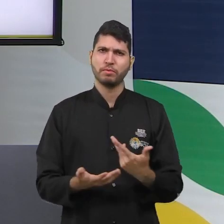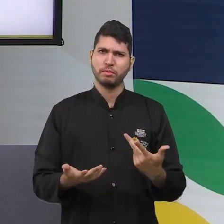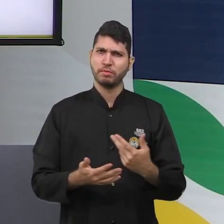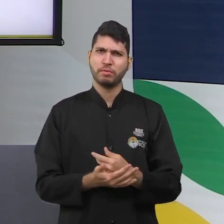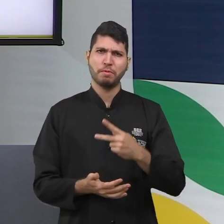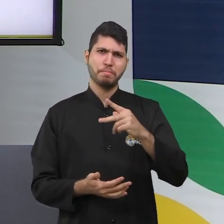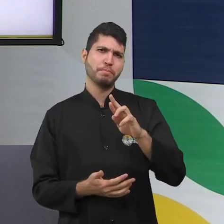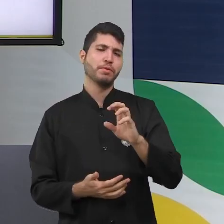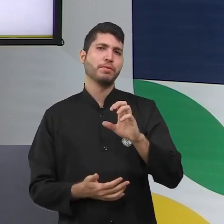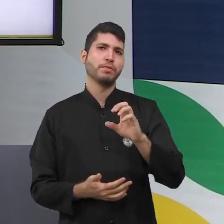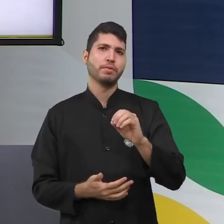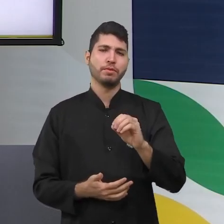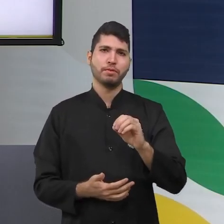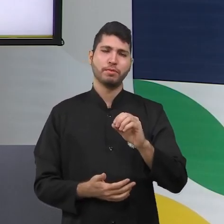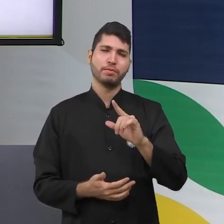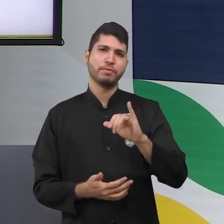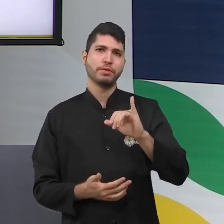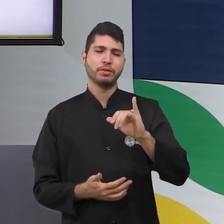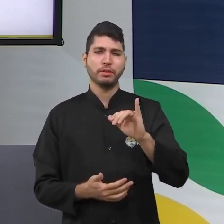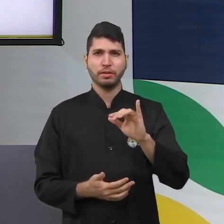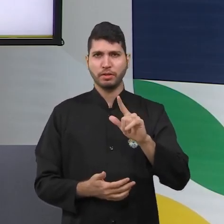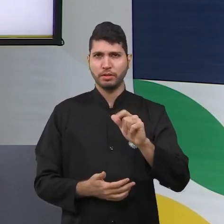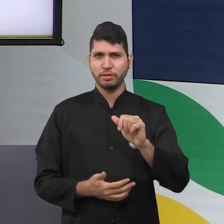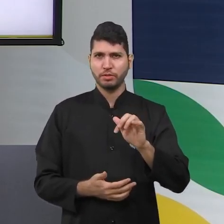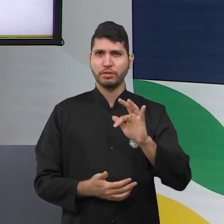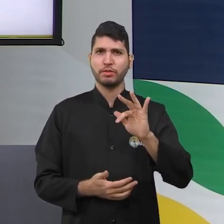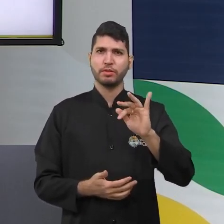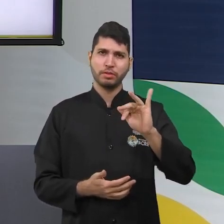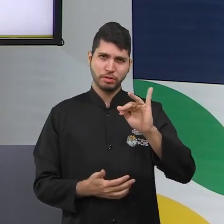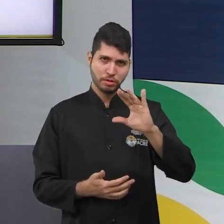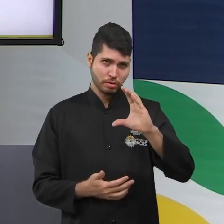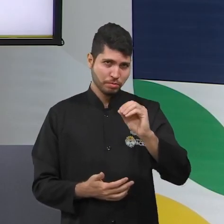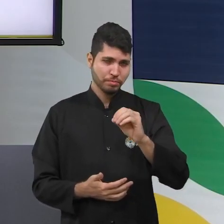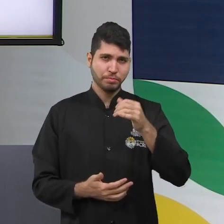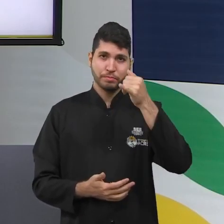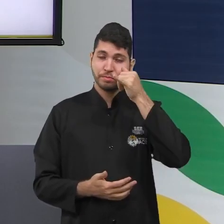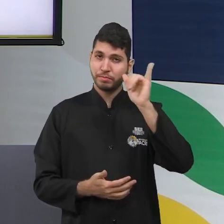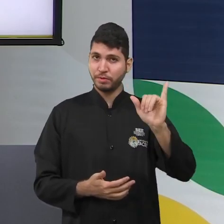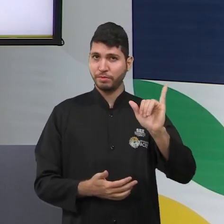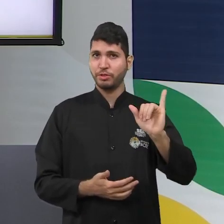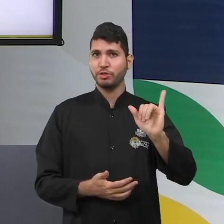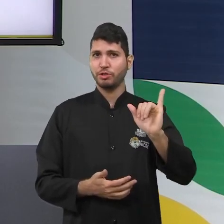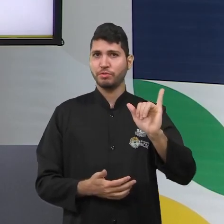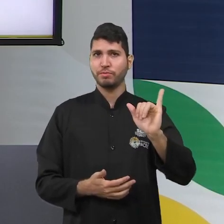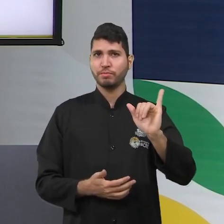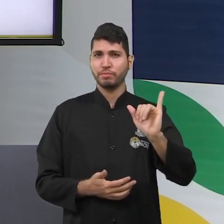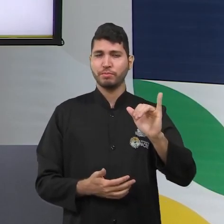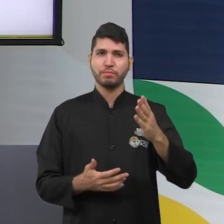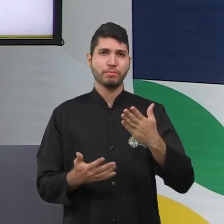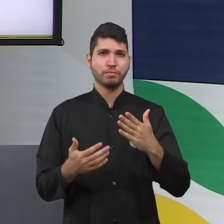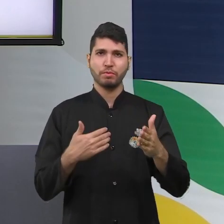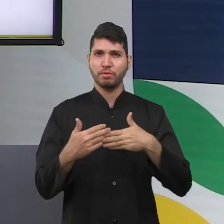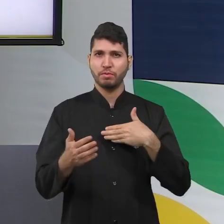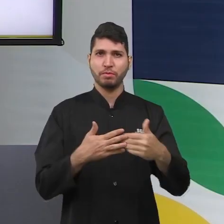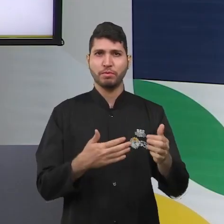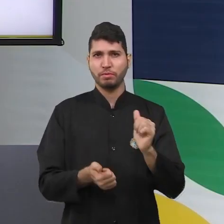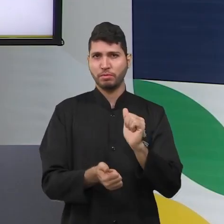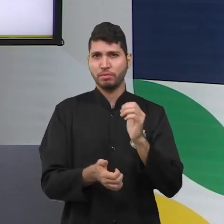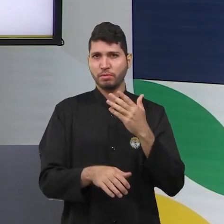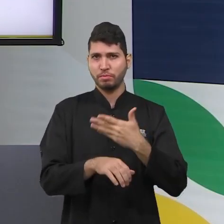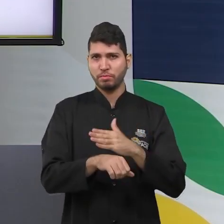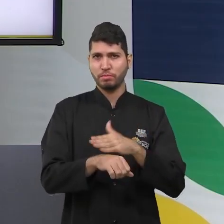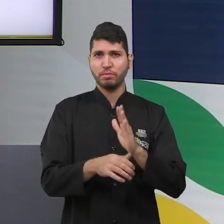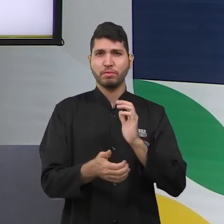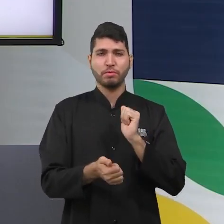profilático, preventivo. Aqui, por meio do esporte, a partir do momento em que você desenvolve alguma prática esportiva,